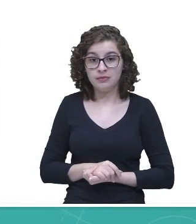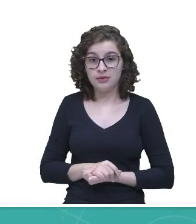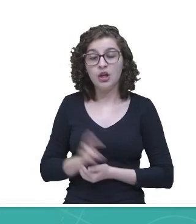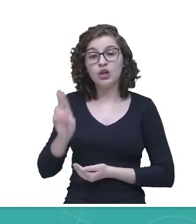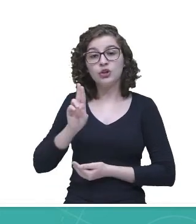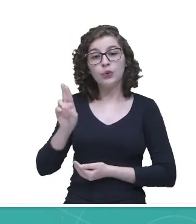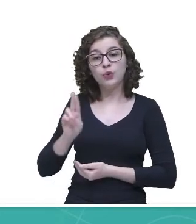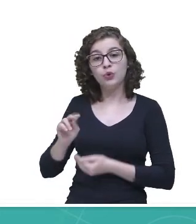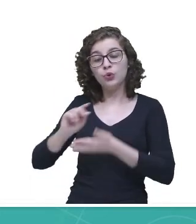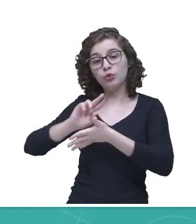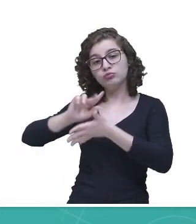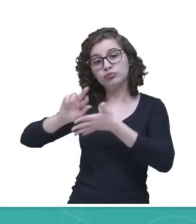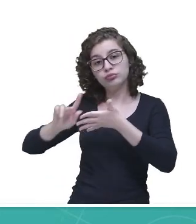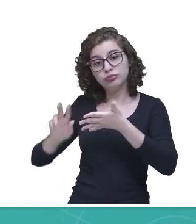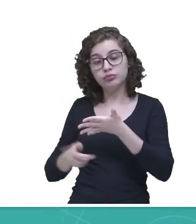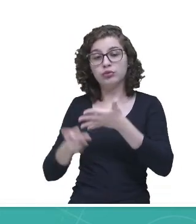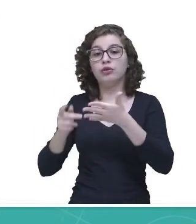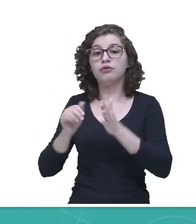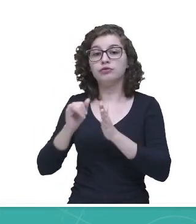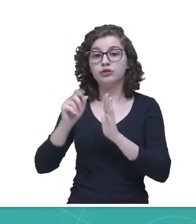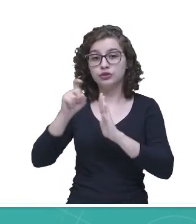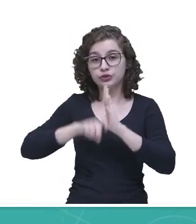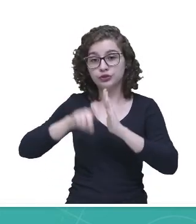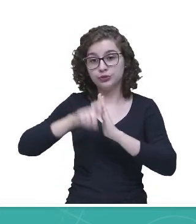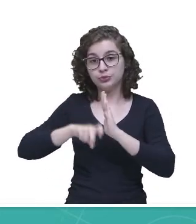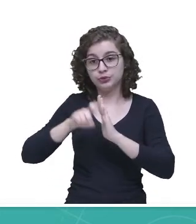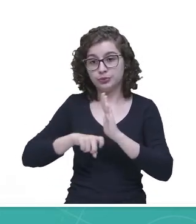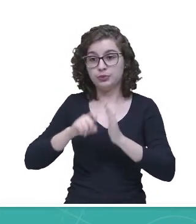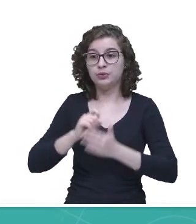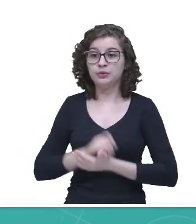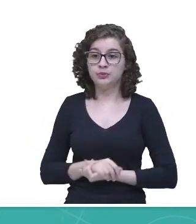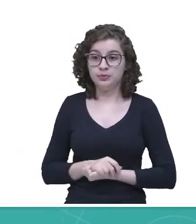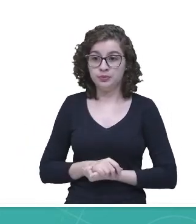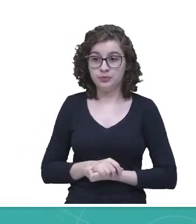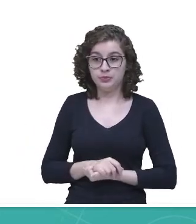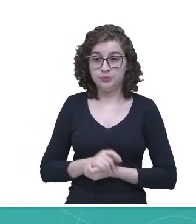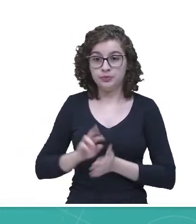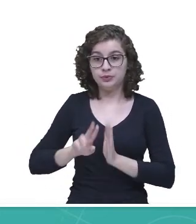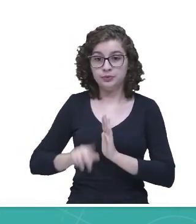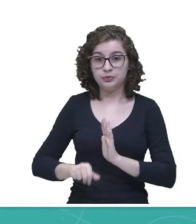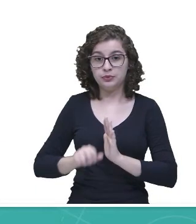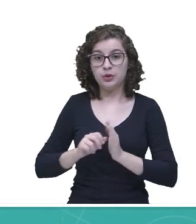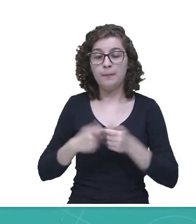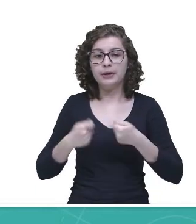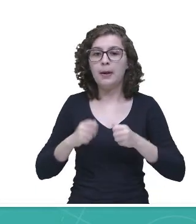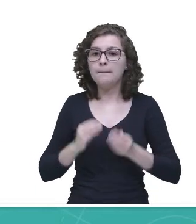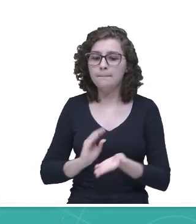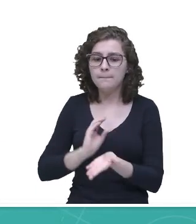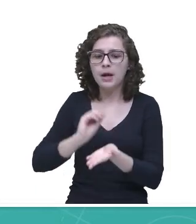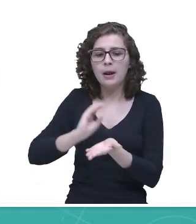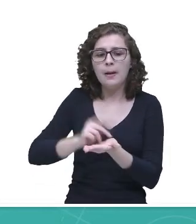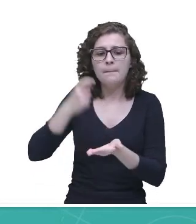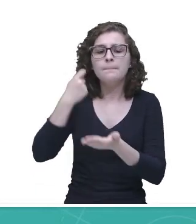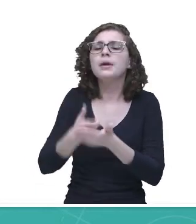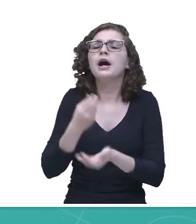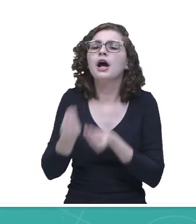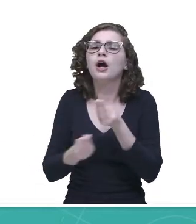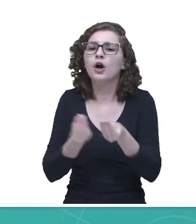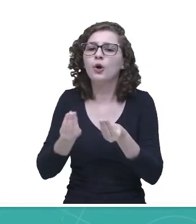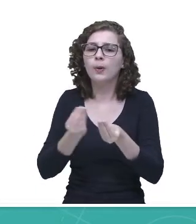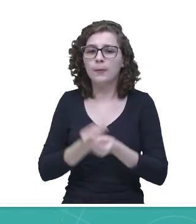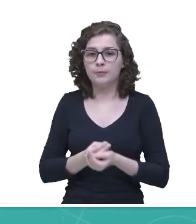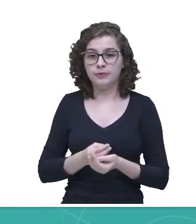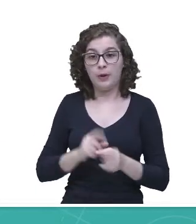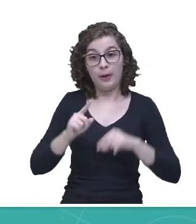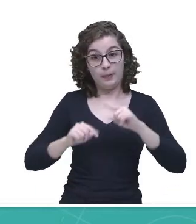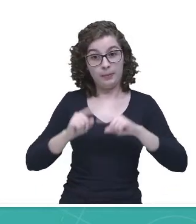formagiare, tostão de Pedro e outros impostos. Todos os impostos eram pagos em produtos, exceto a corveia,